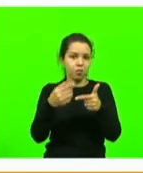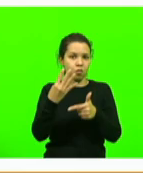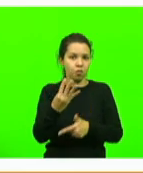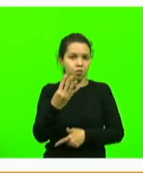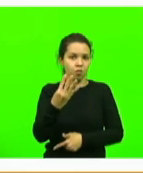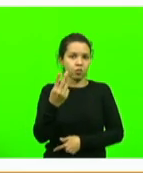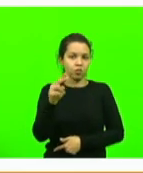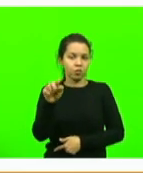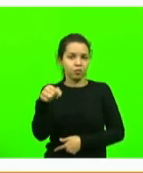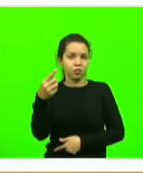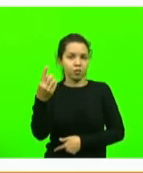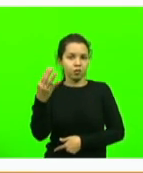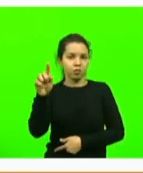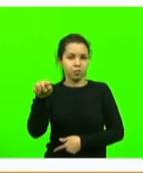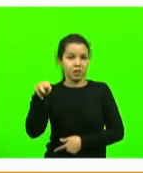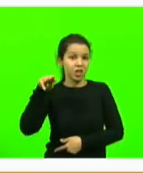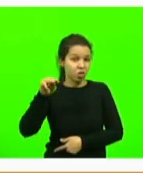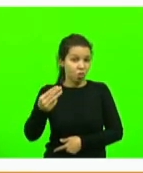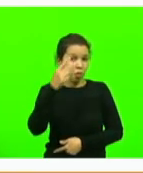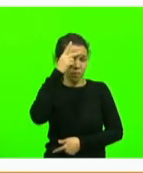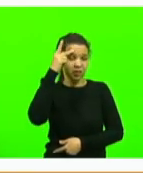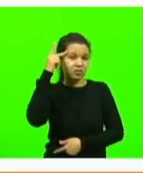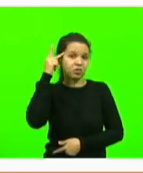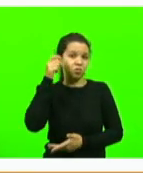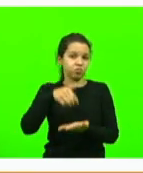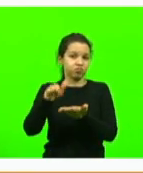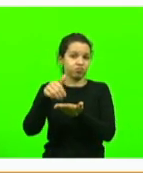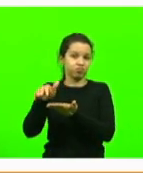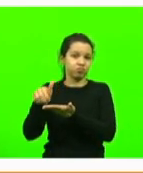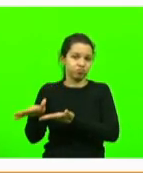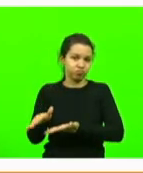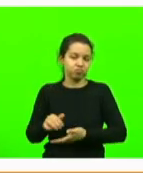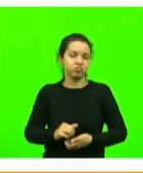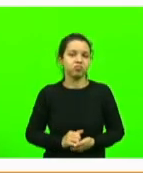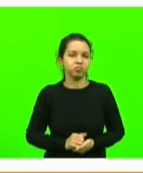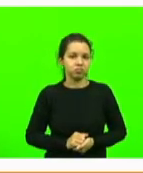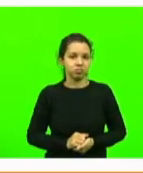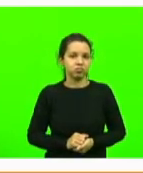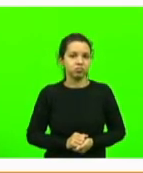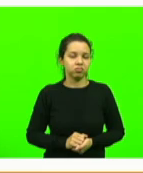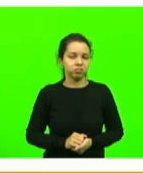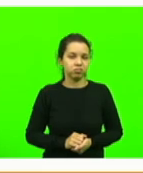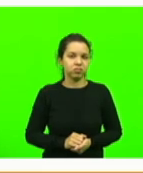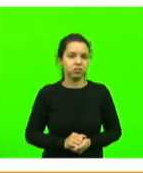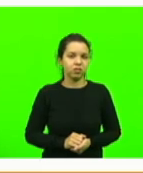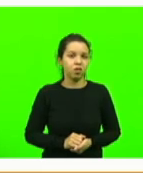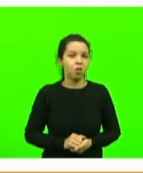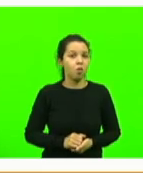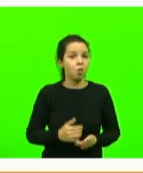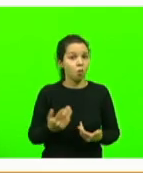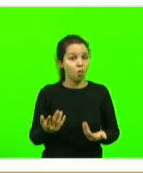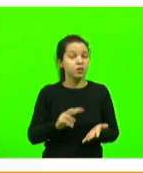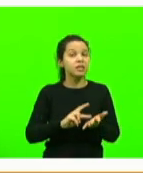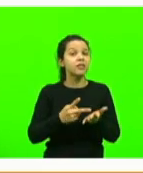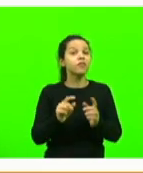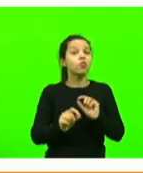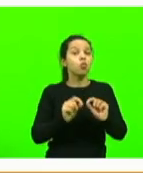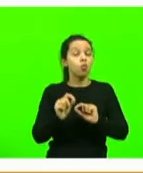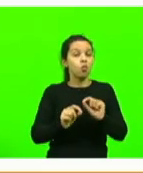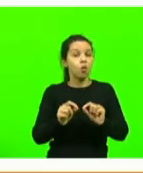pessoas E aí o ou a gente entende o que isso significa que o a gente